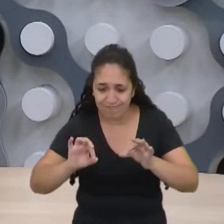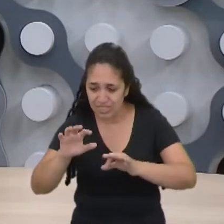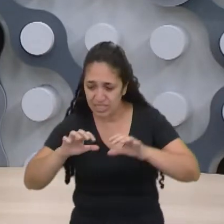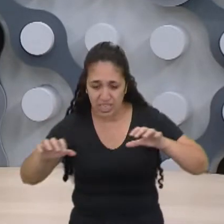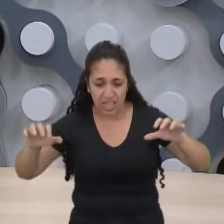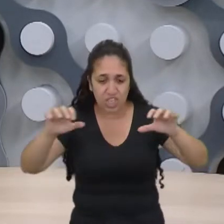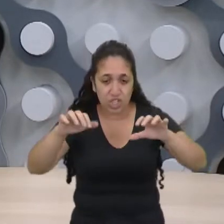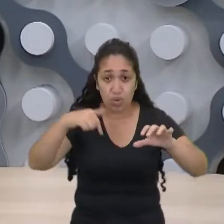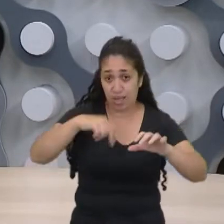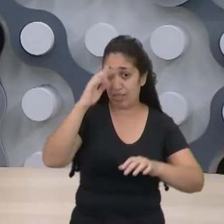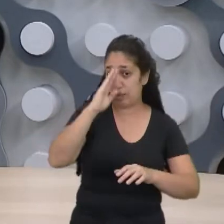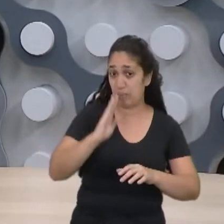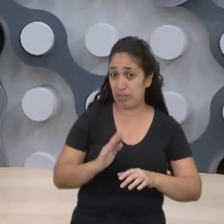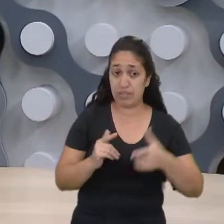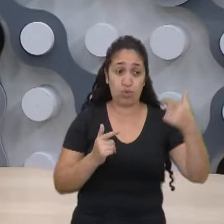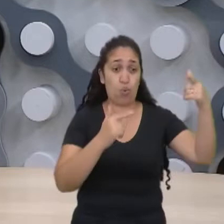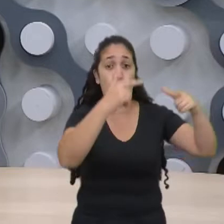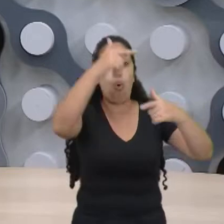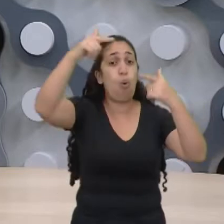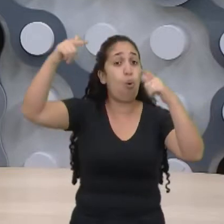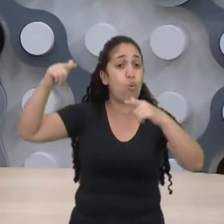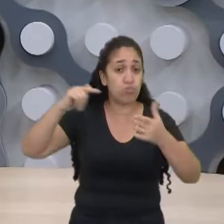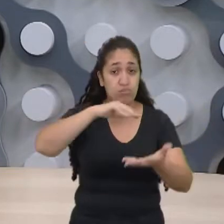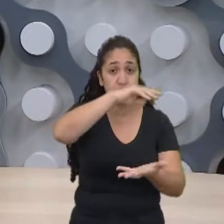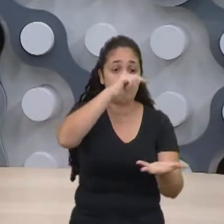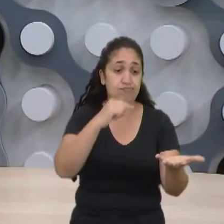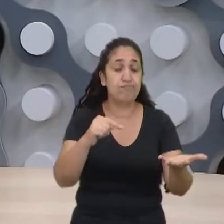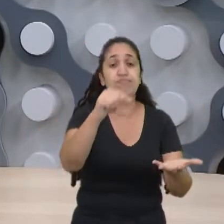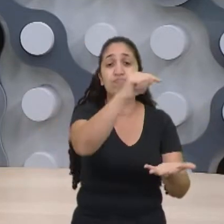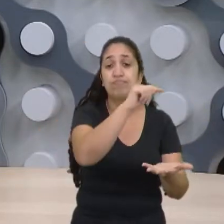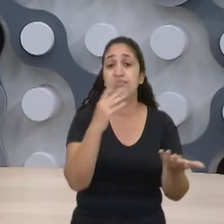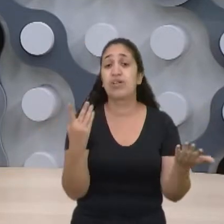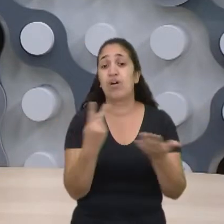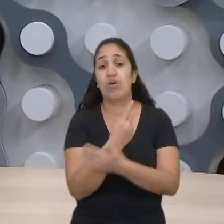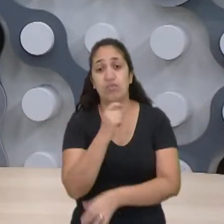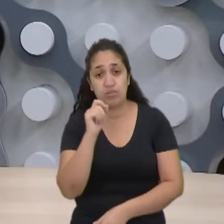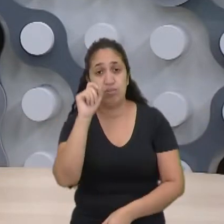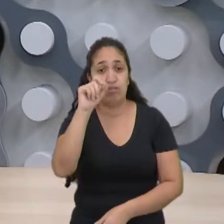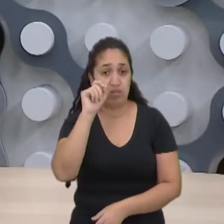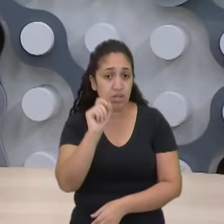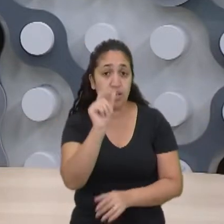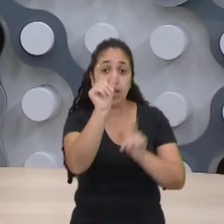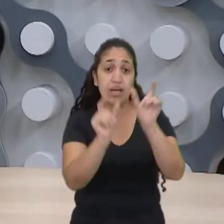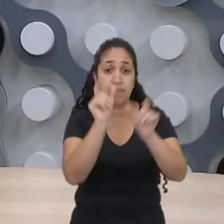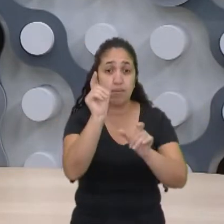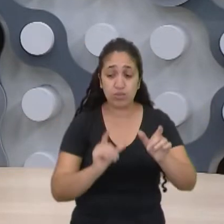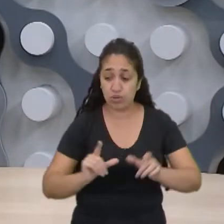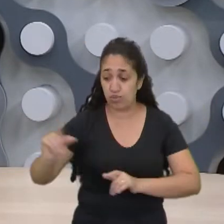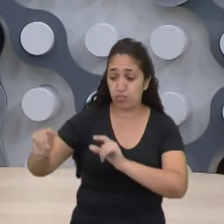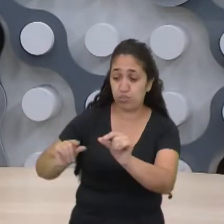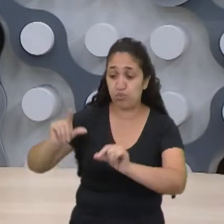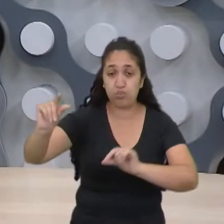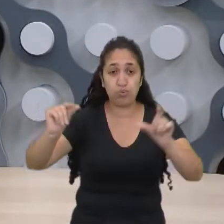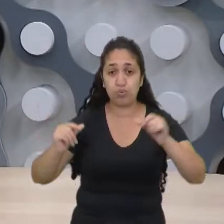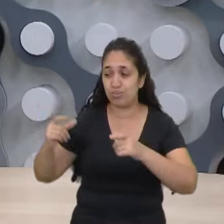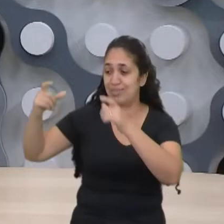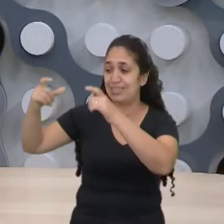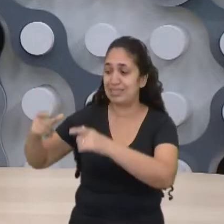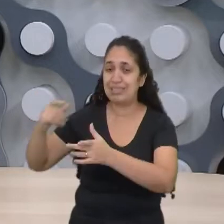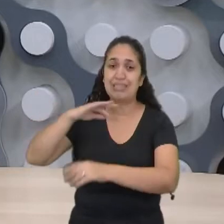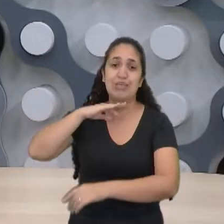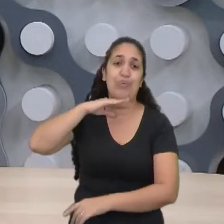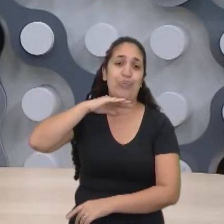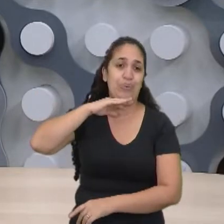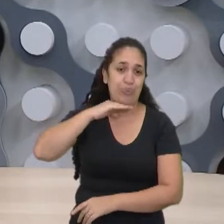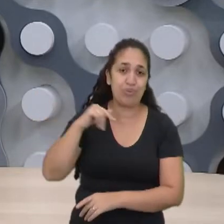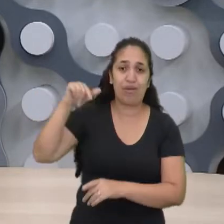só do Brasil, mas também em outras partes do mundo, fez com que, né, essas pessoas se alocassem em locais impróprios, na qual